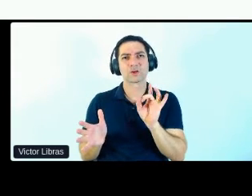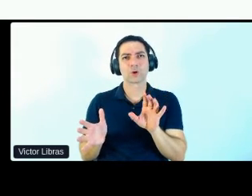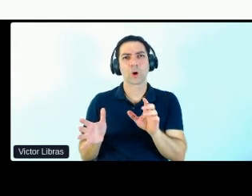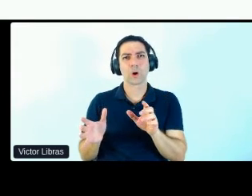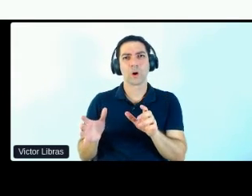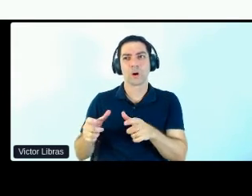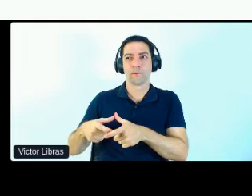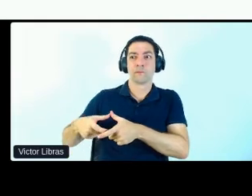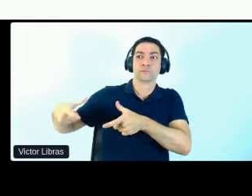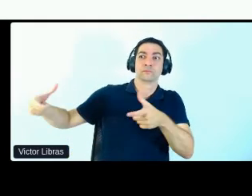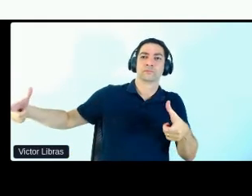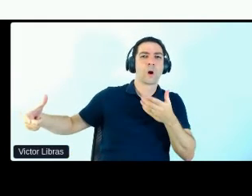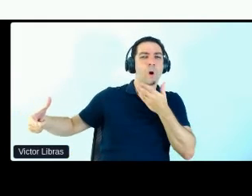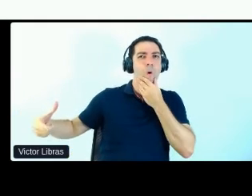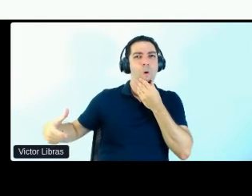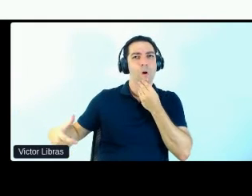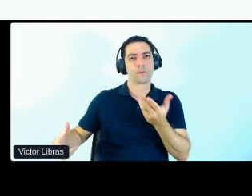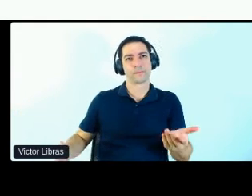grande.